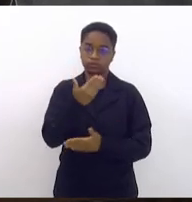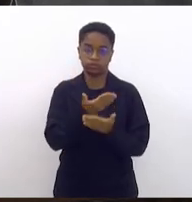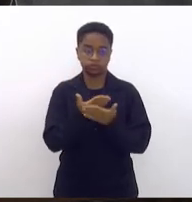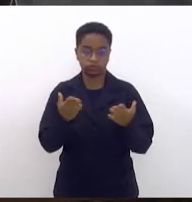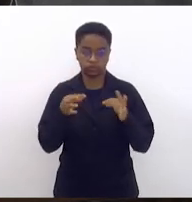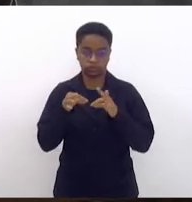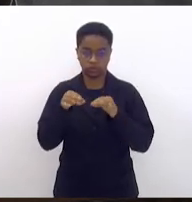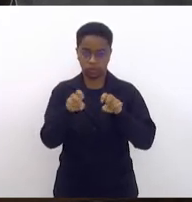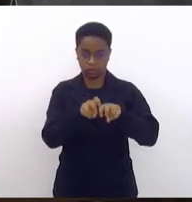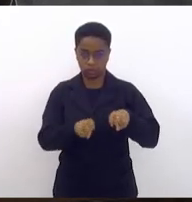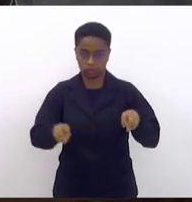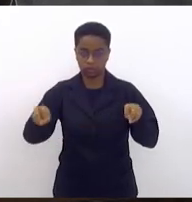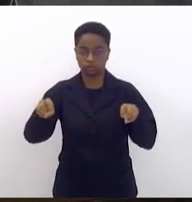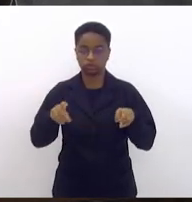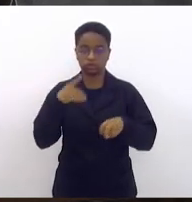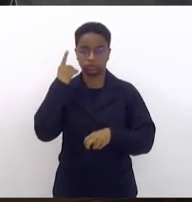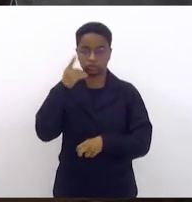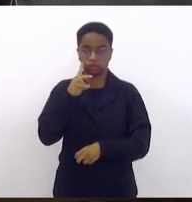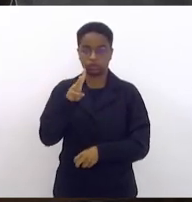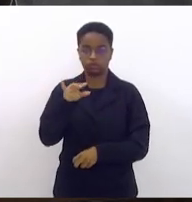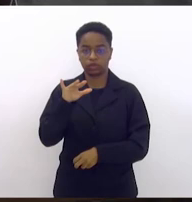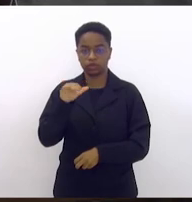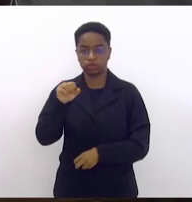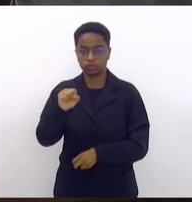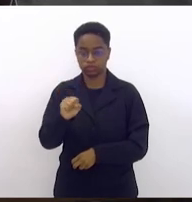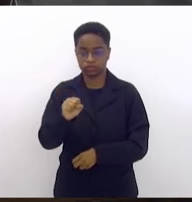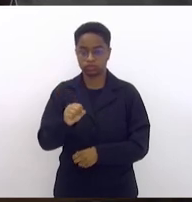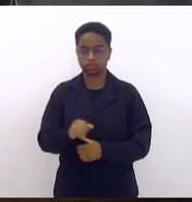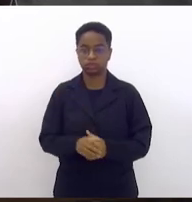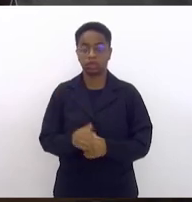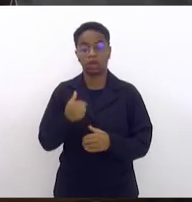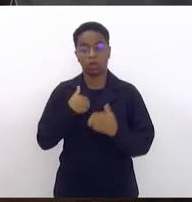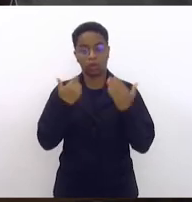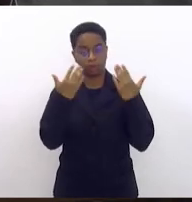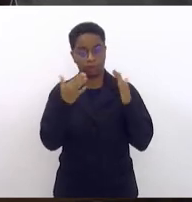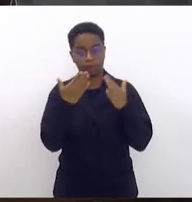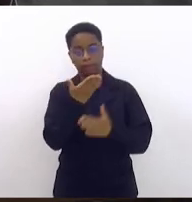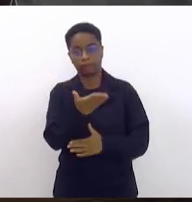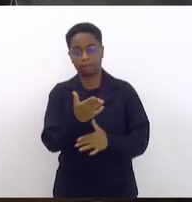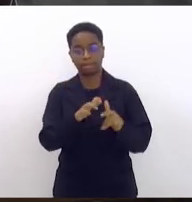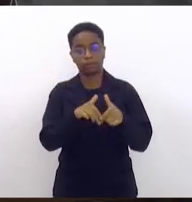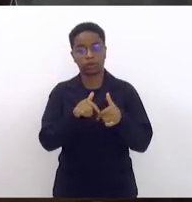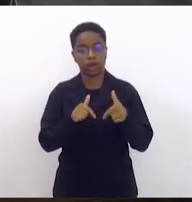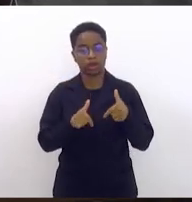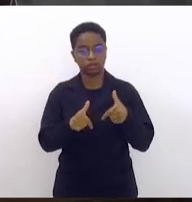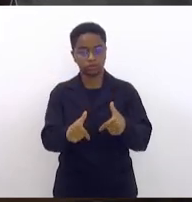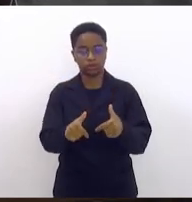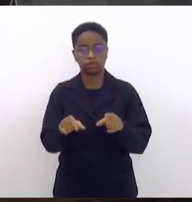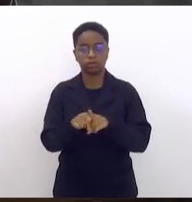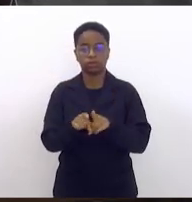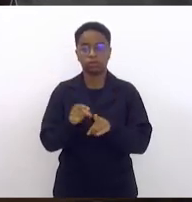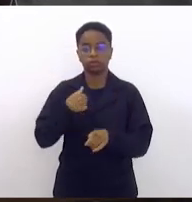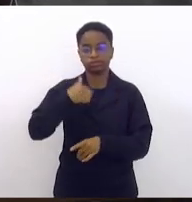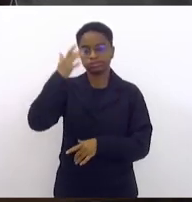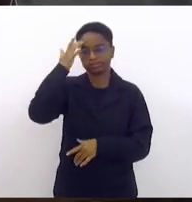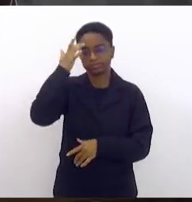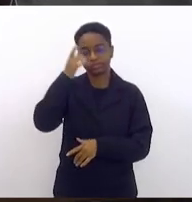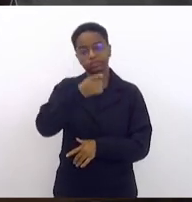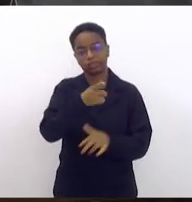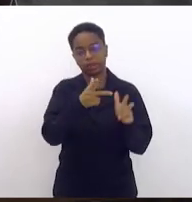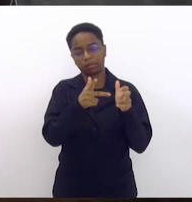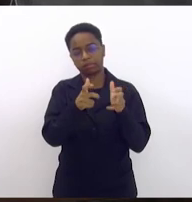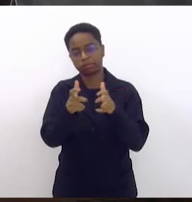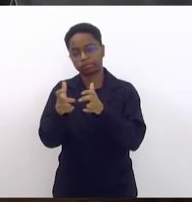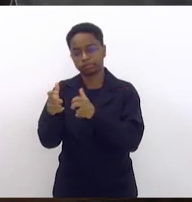estão aqui nessa mesa pro Deputado Vinícius curino parabenizo pel essa iniciativa e eu sei que ele vai observar com